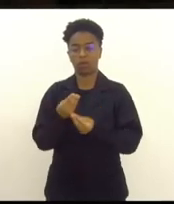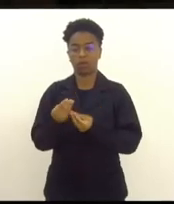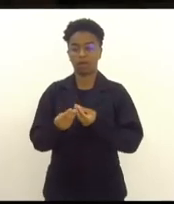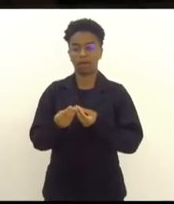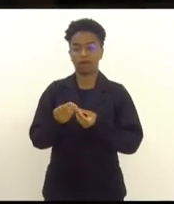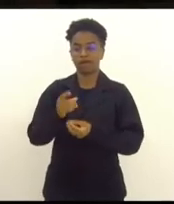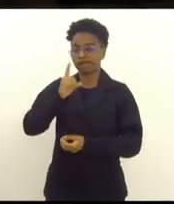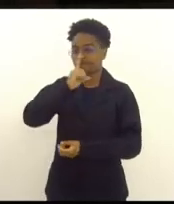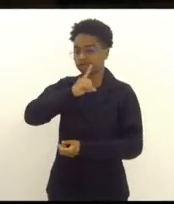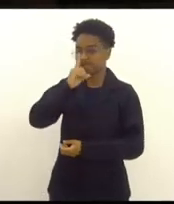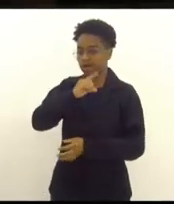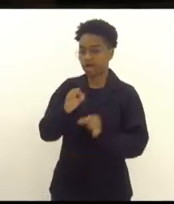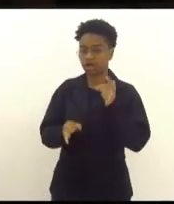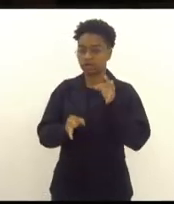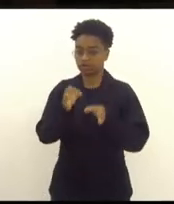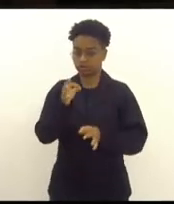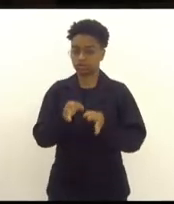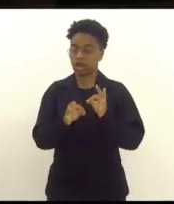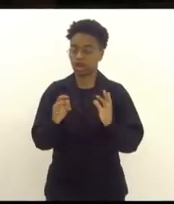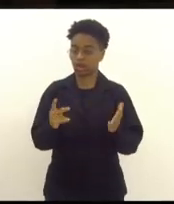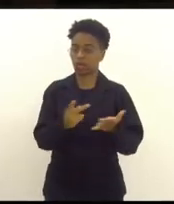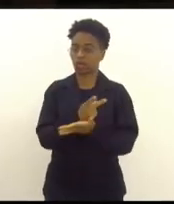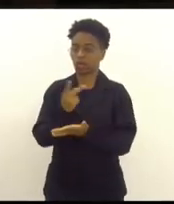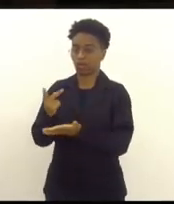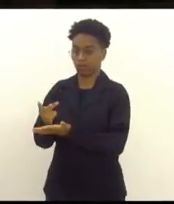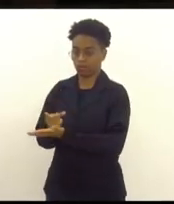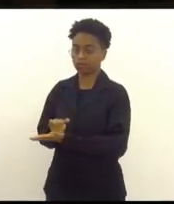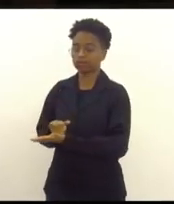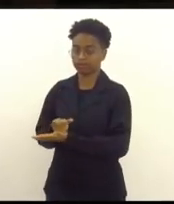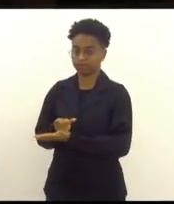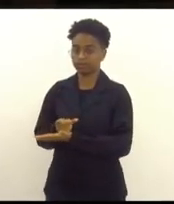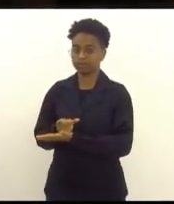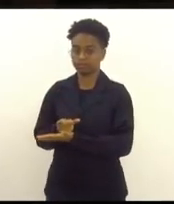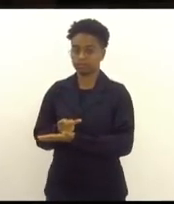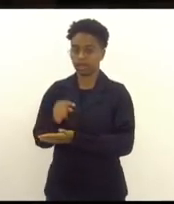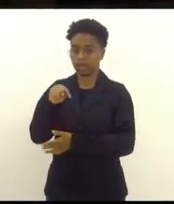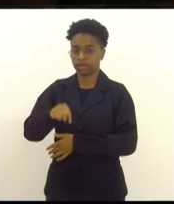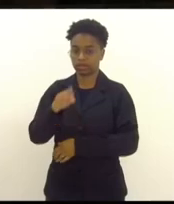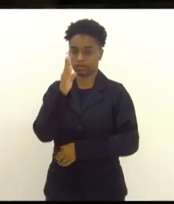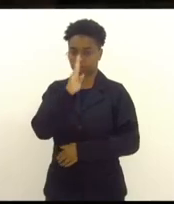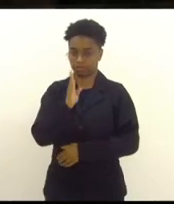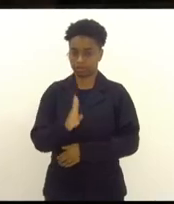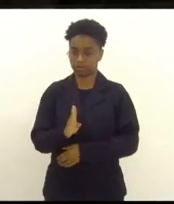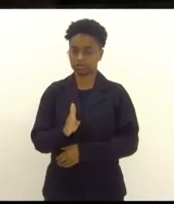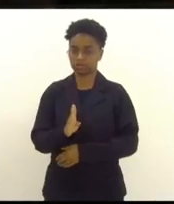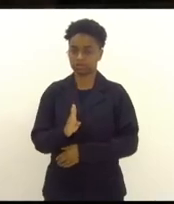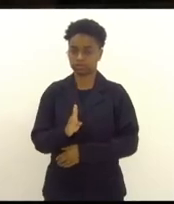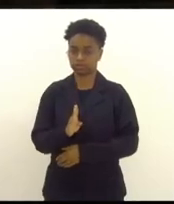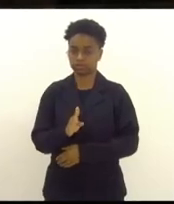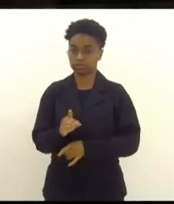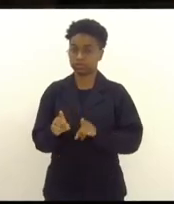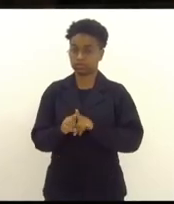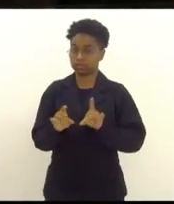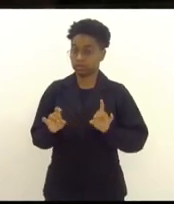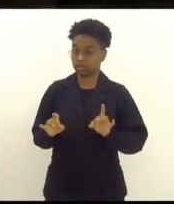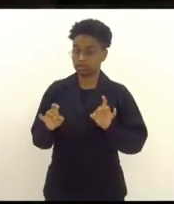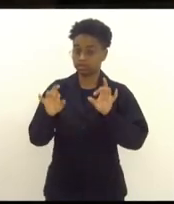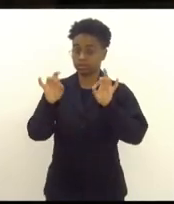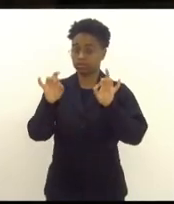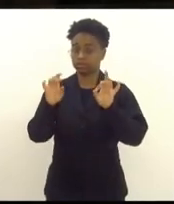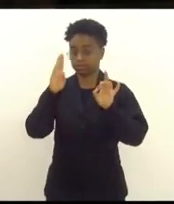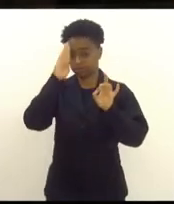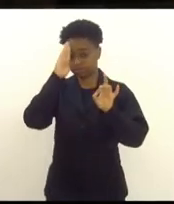injustiças que são cometidas no nosso país e especial no